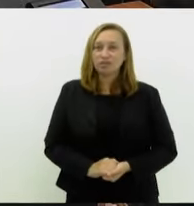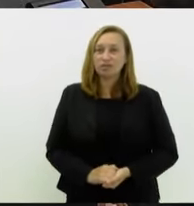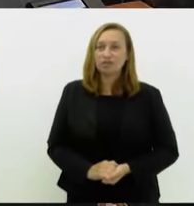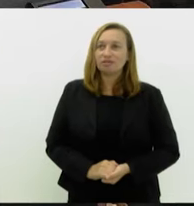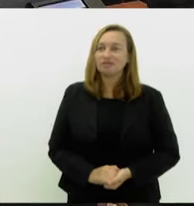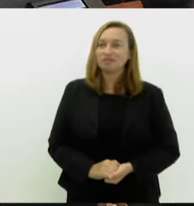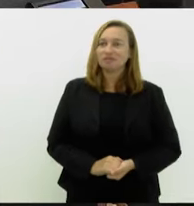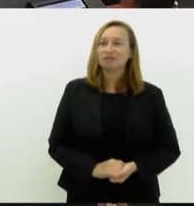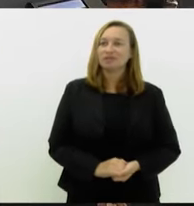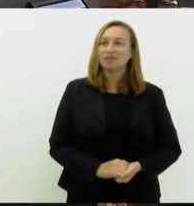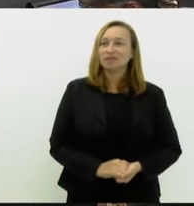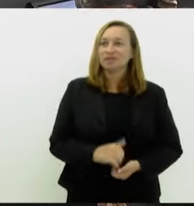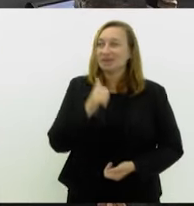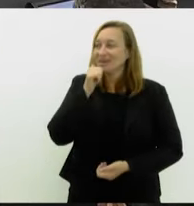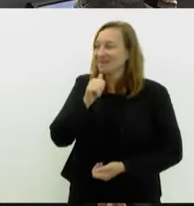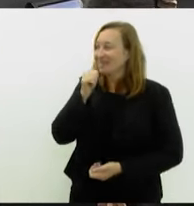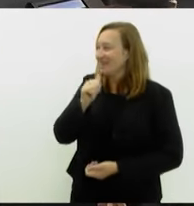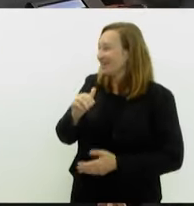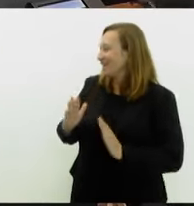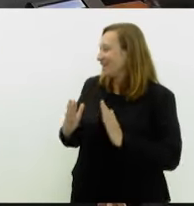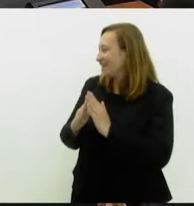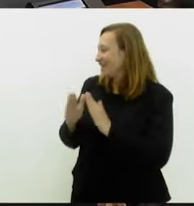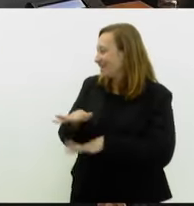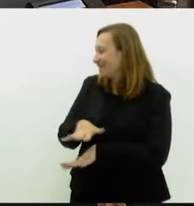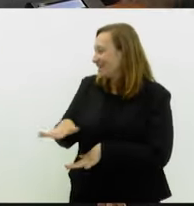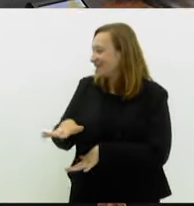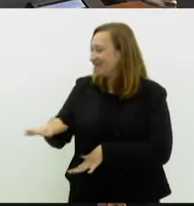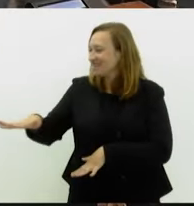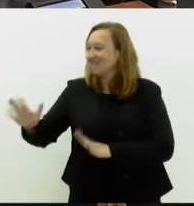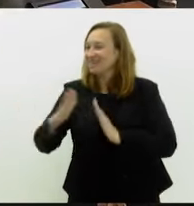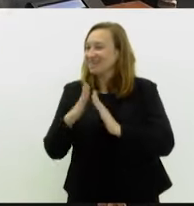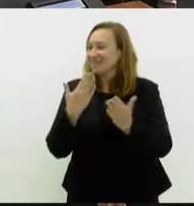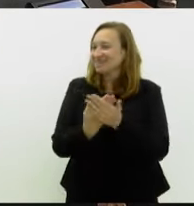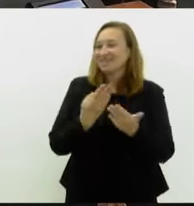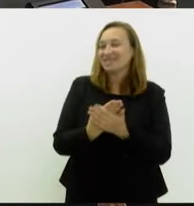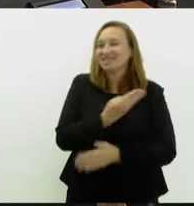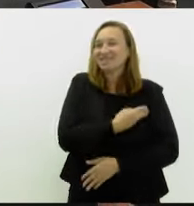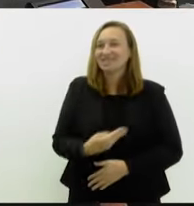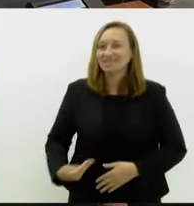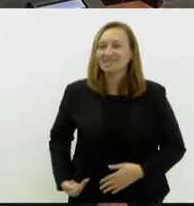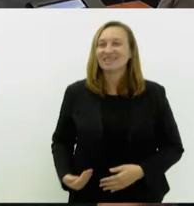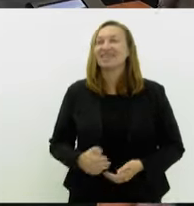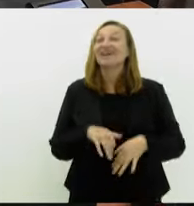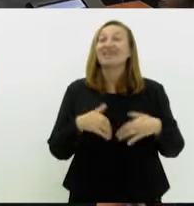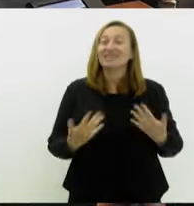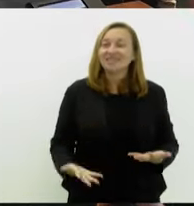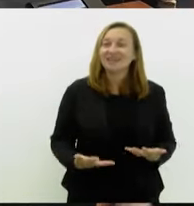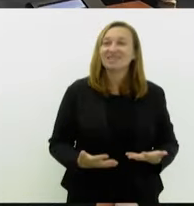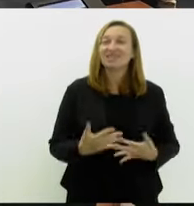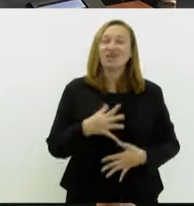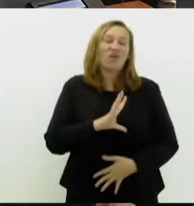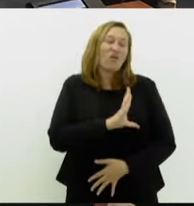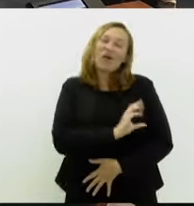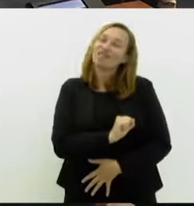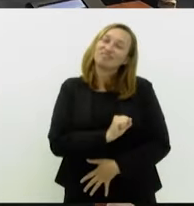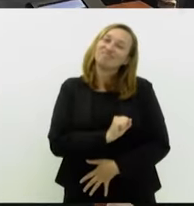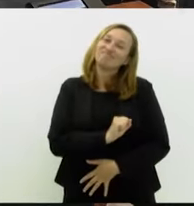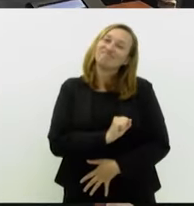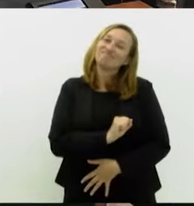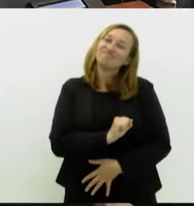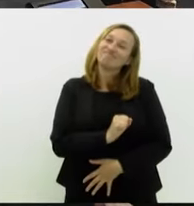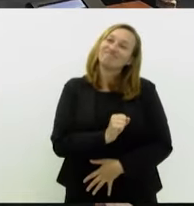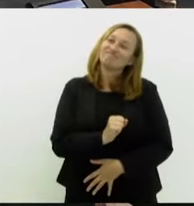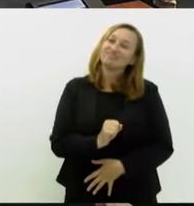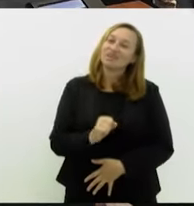moradoras de Periferia e são das escolas públicas do nosso Estado então eu sou apaixonada eu sou madrinha